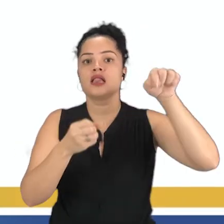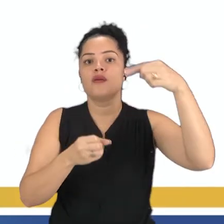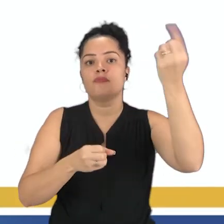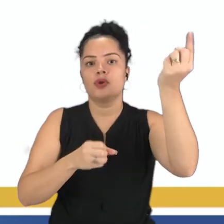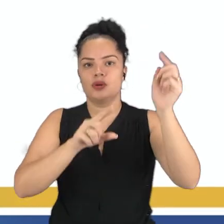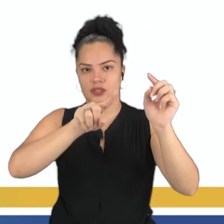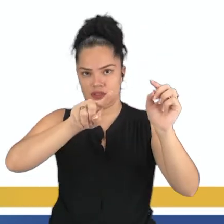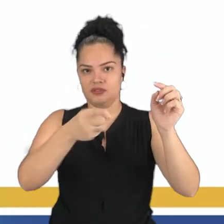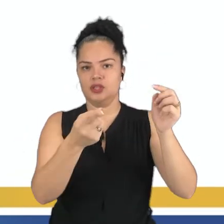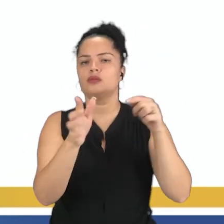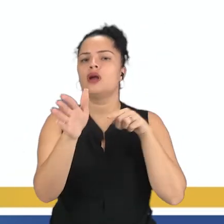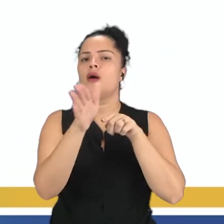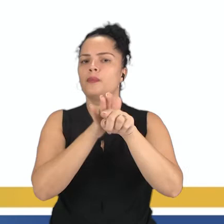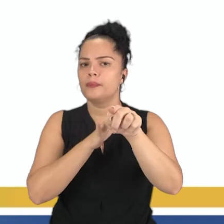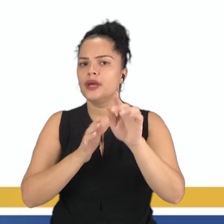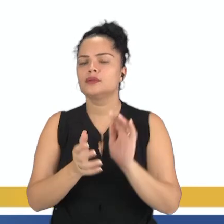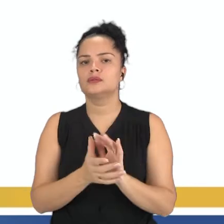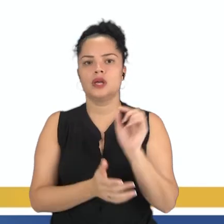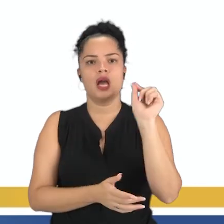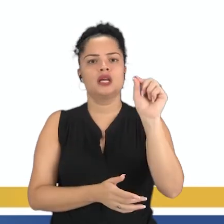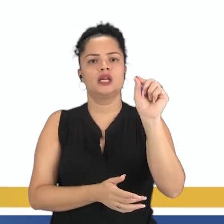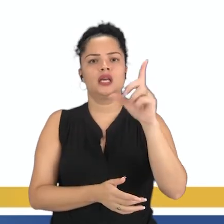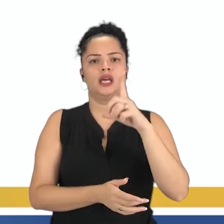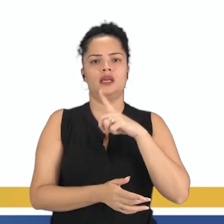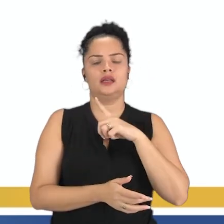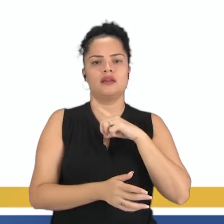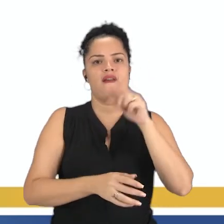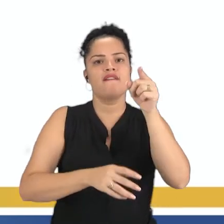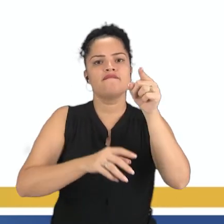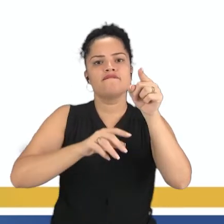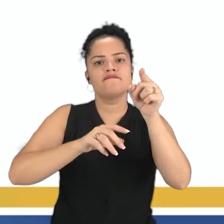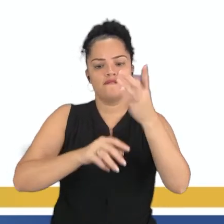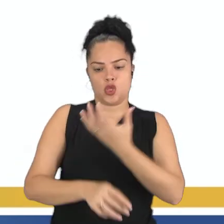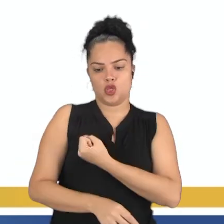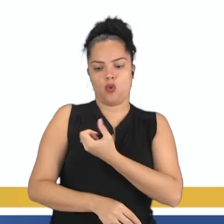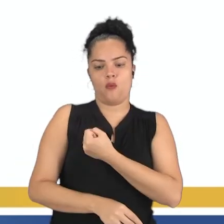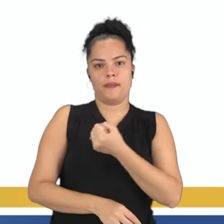você, quem tem mais casas decimais após a vírgula?